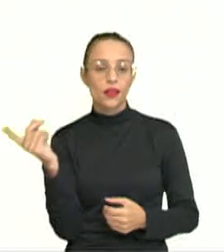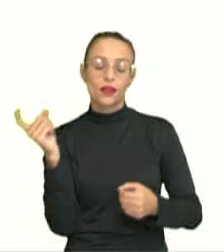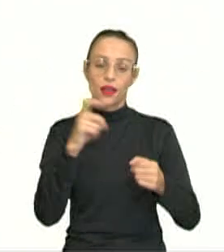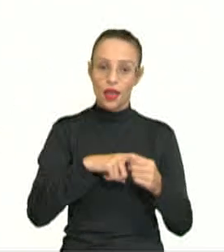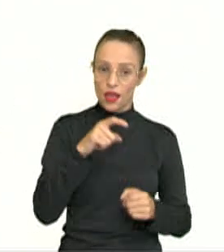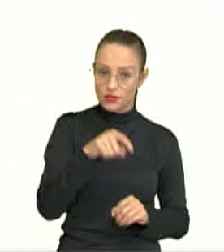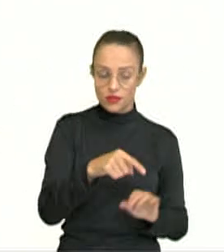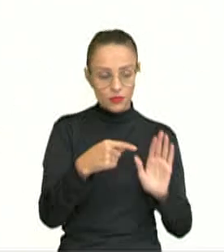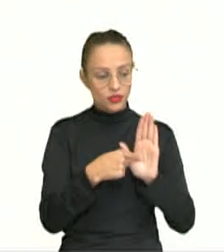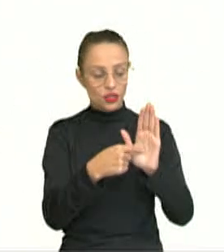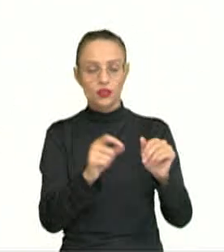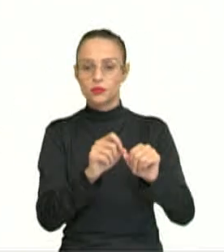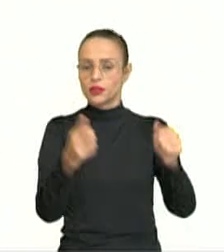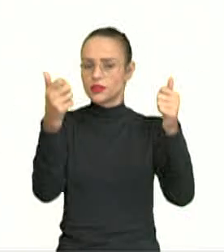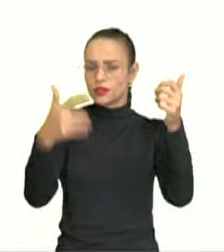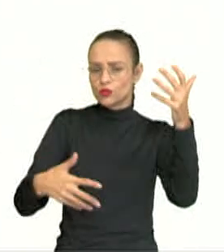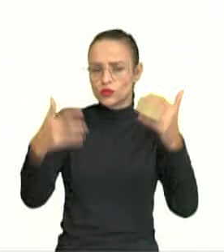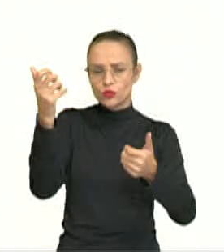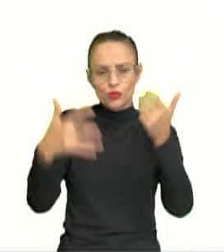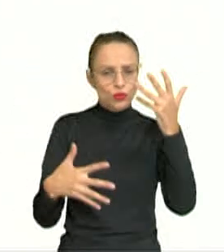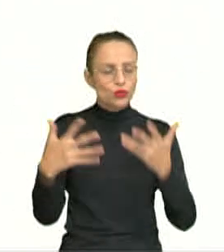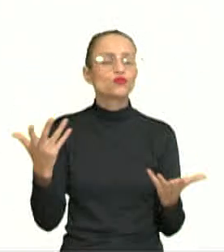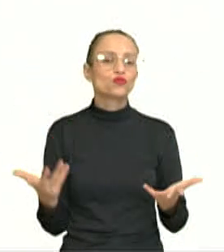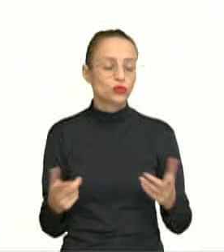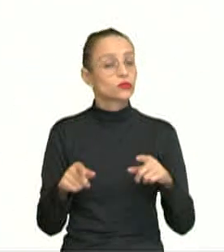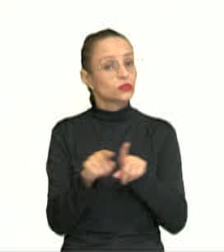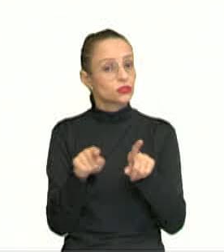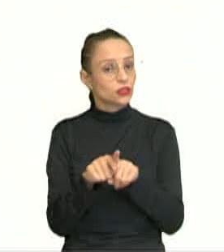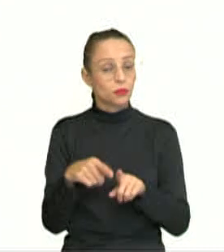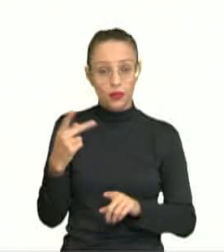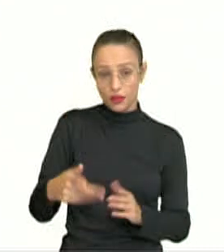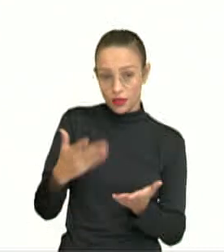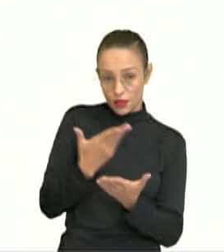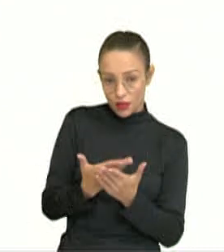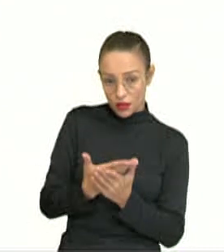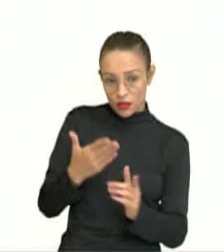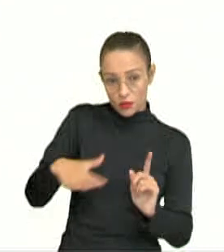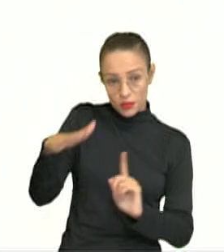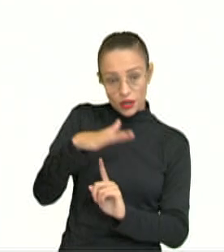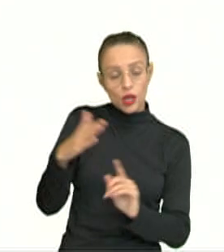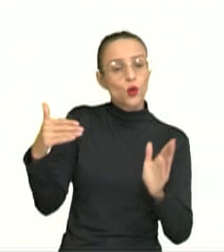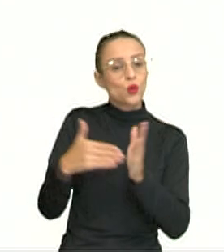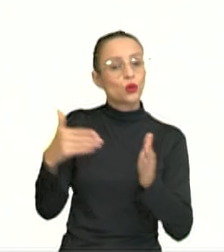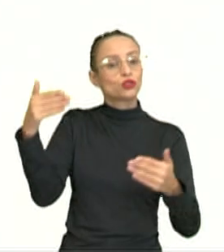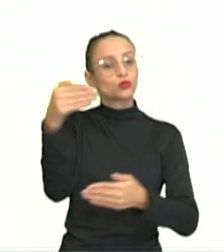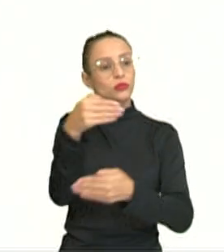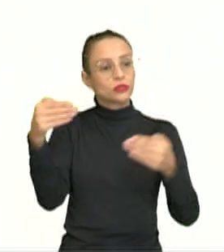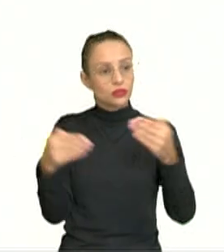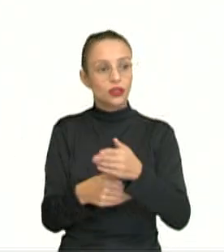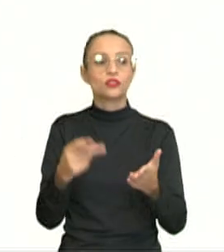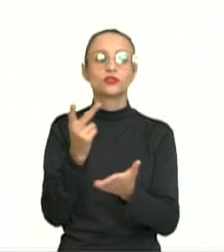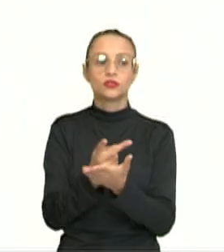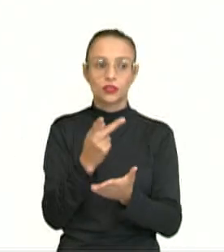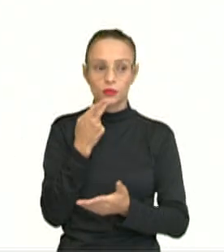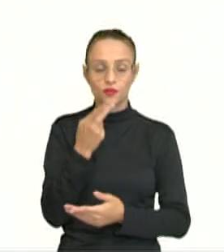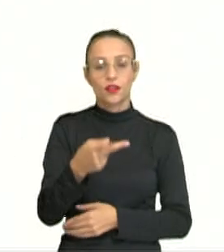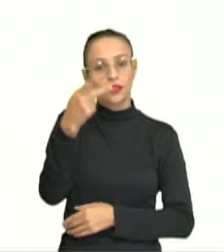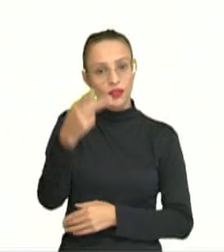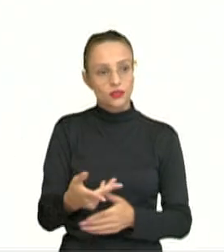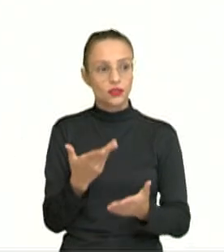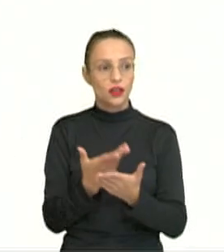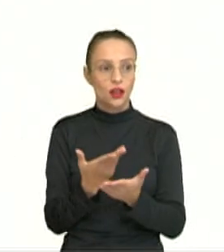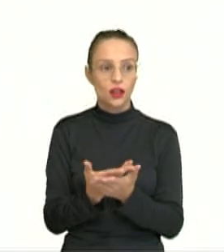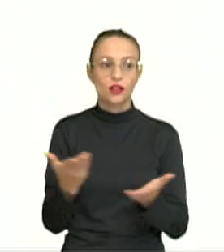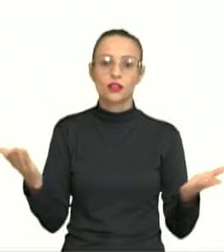nessa apresentação eu falei disso, disso e daquilo. Assim como aqui na aula Paraná, lá no último slide, a gente sempre fala, na aula de hoje